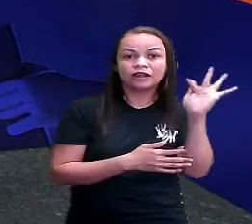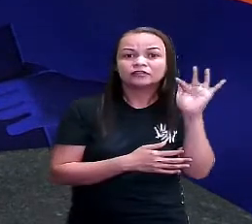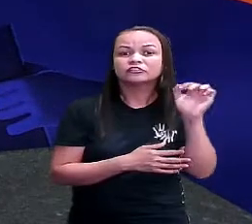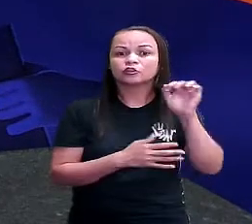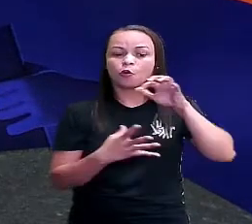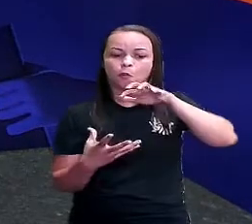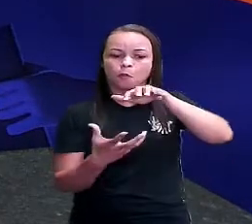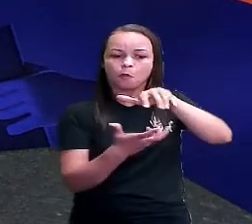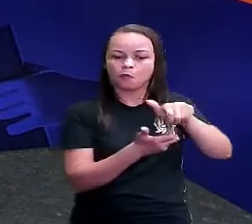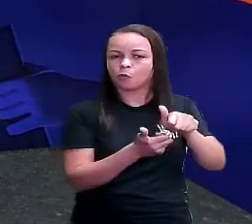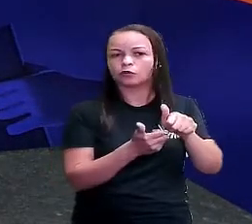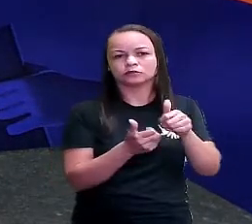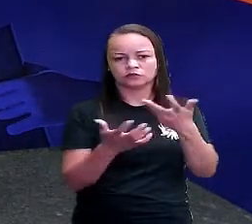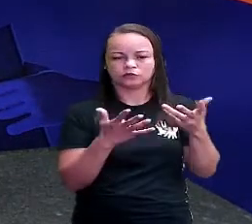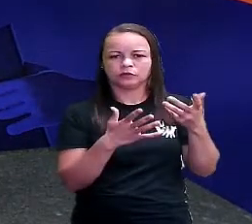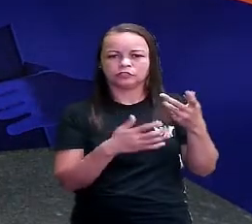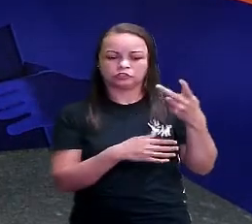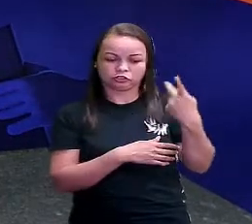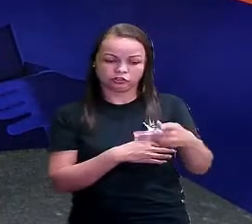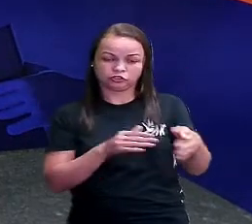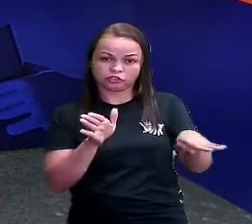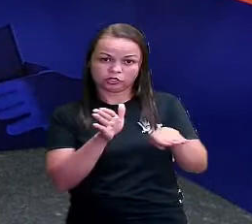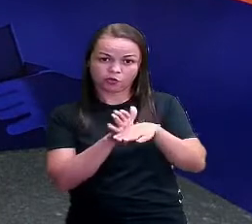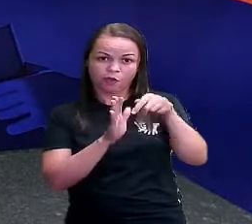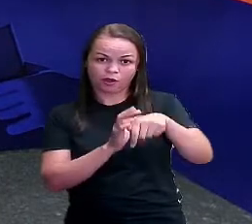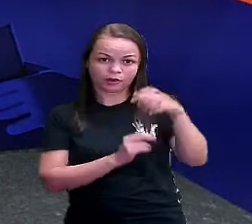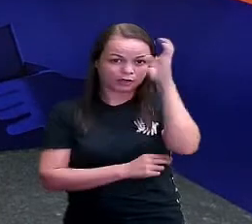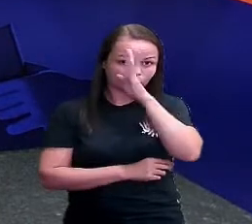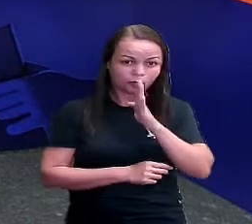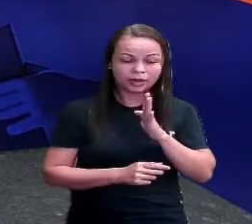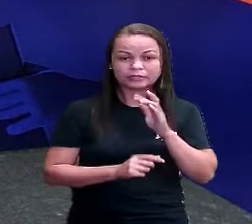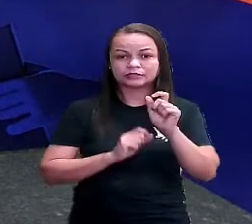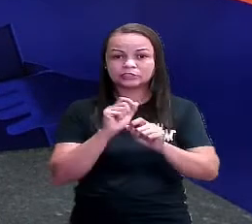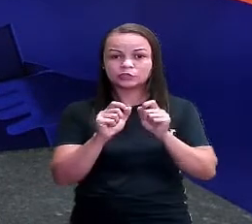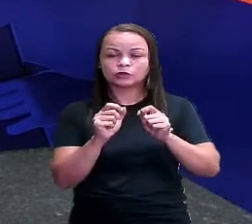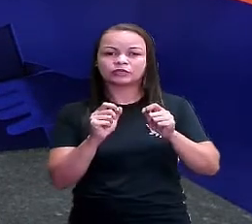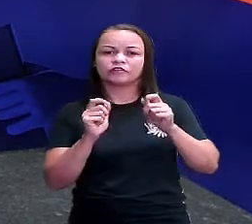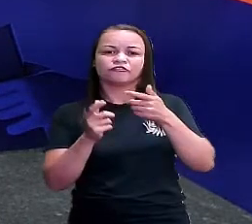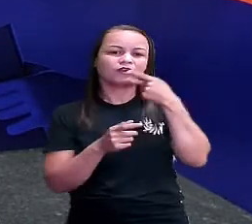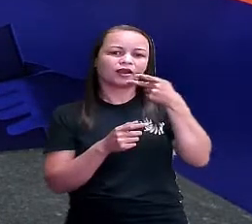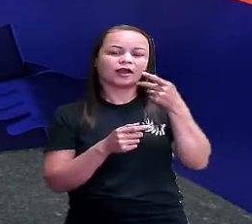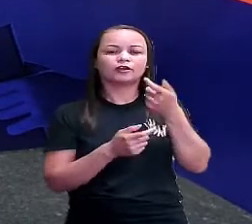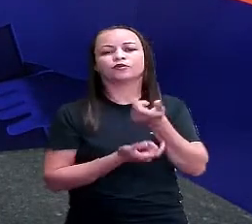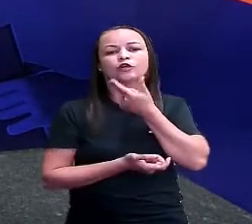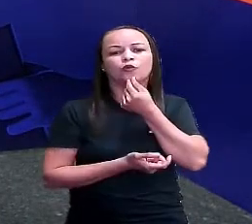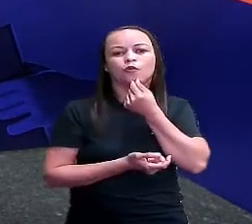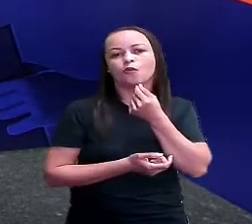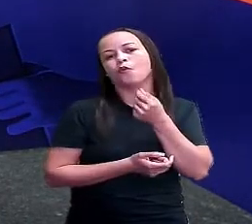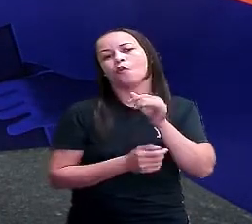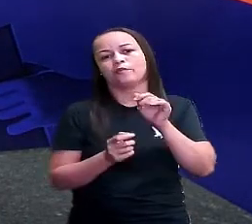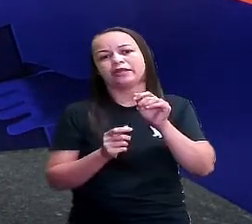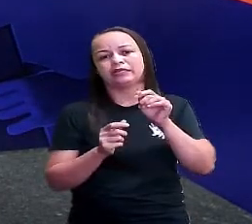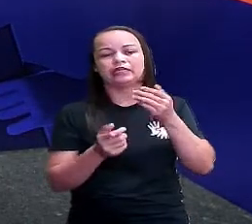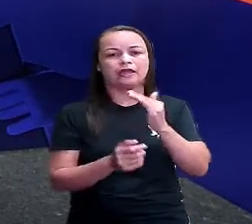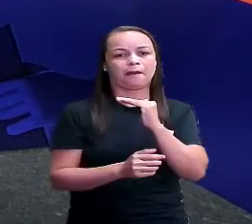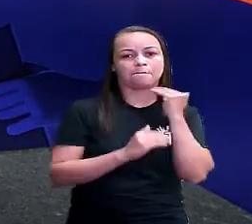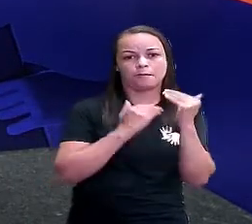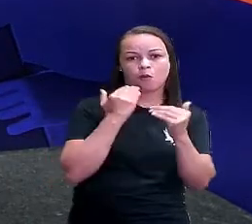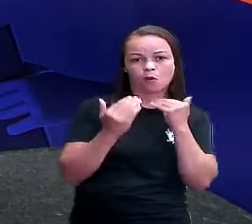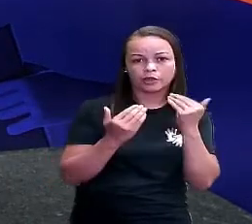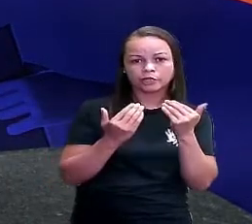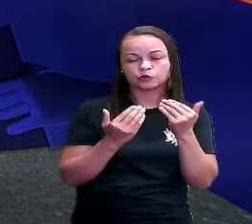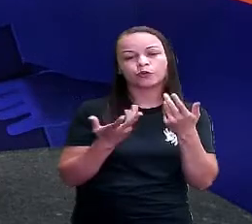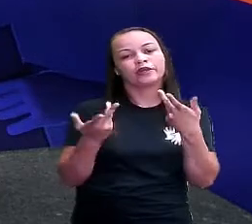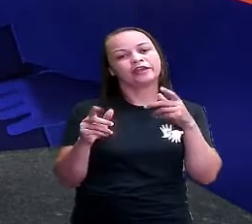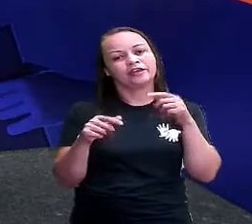Brasil, inventaram até mentira que o imperador tinha morrido, mas depois tiveram que desmentir. E